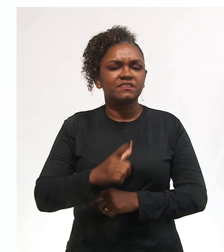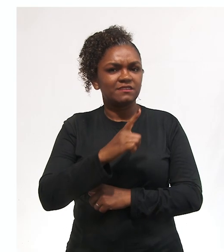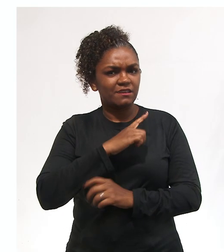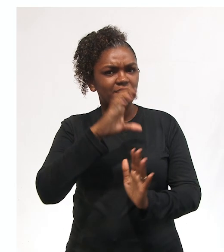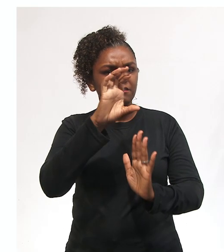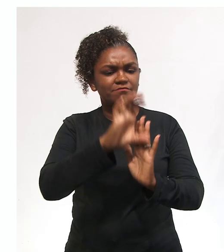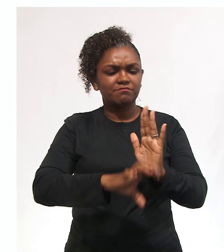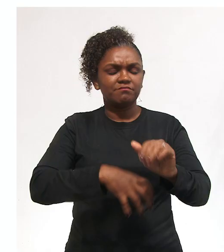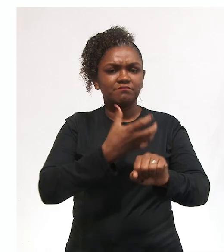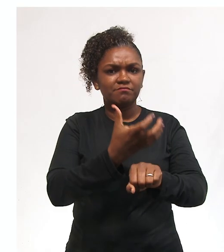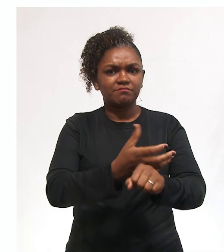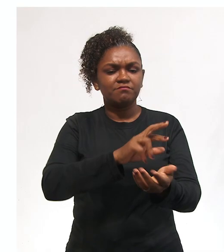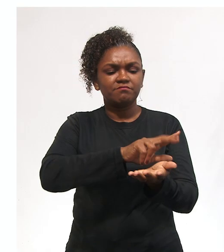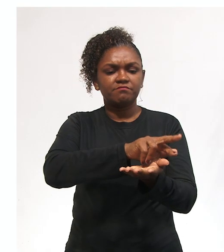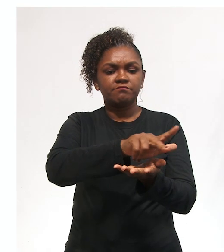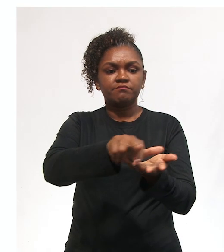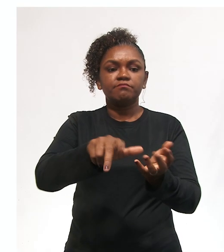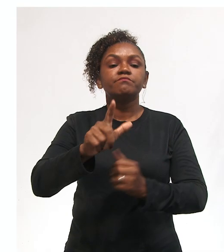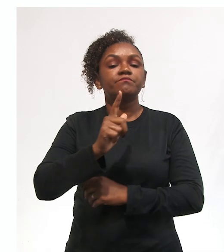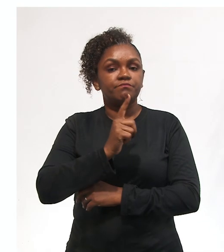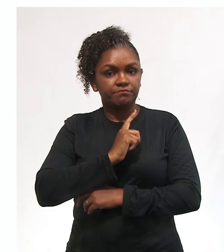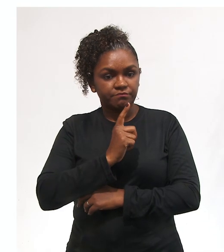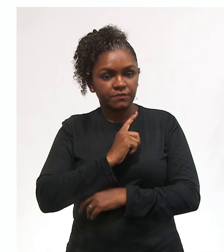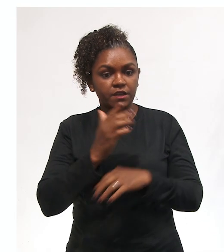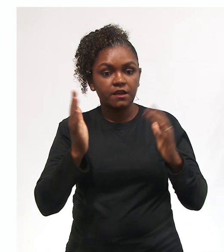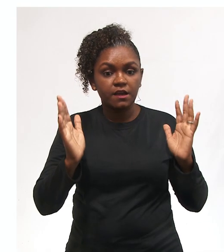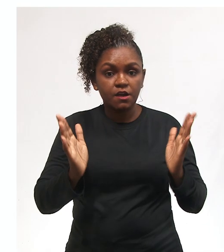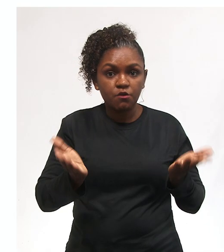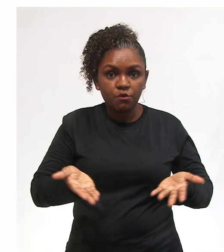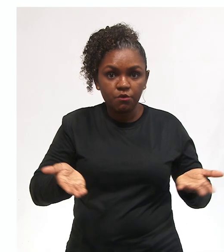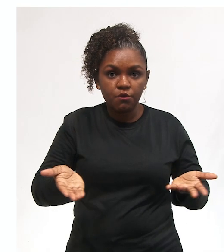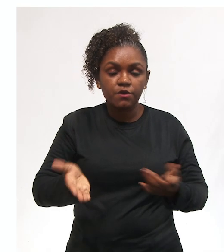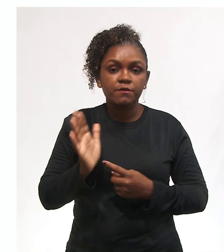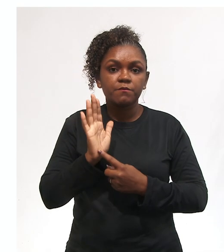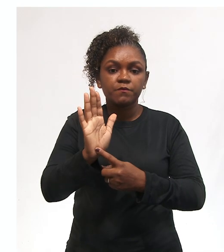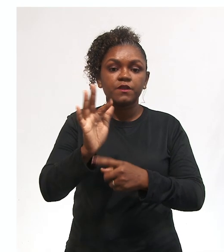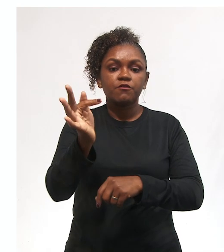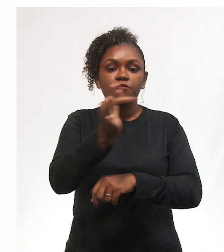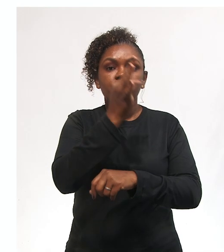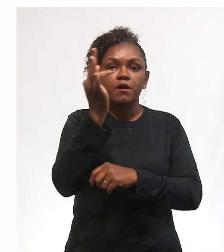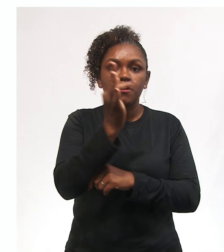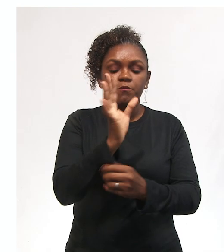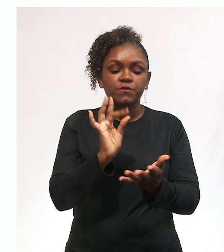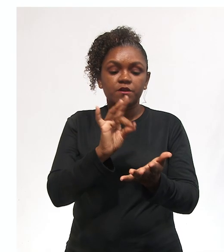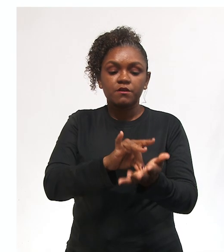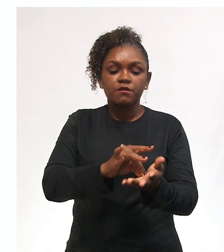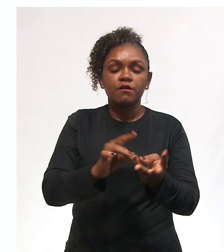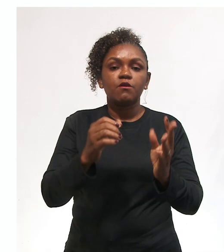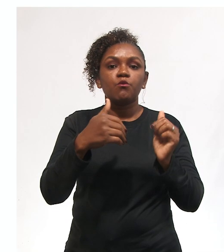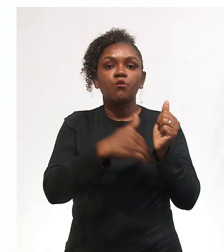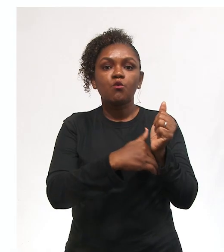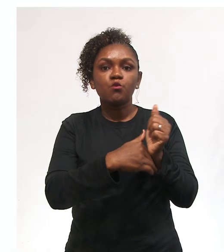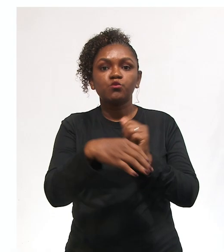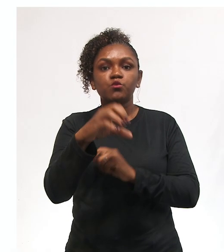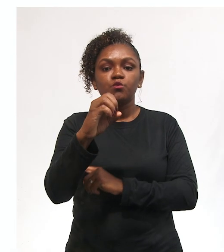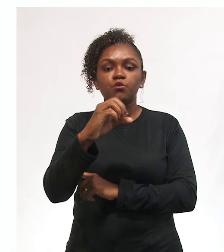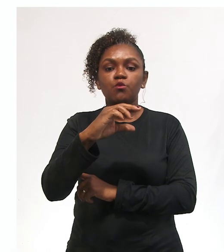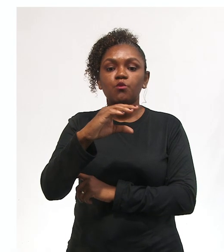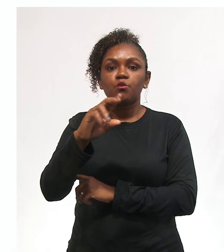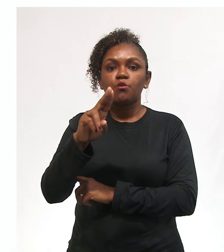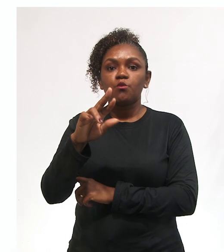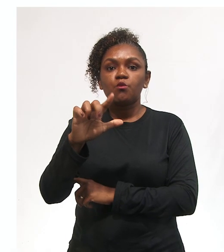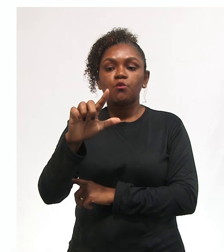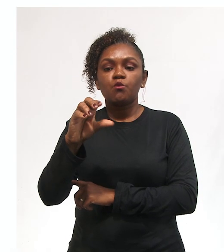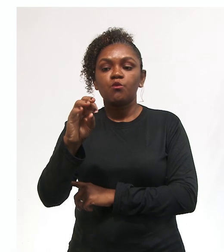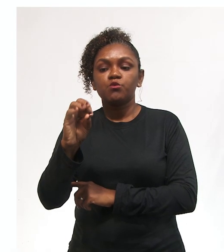né? Então, o currículo que eu queria mostrar para vocês aqui é um currículo formal, um currículo real e oculto, e a diferença entre esses